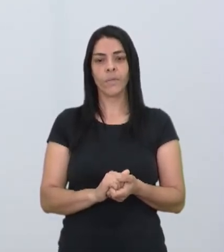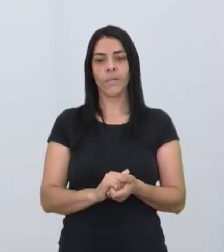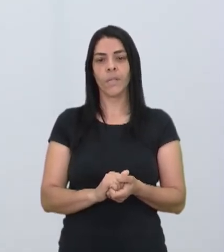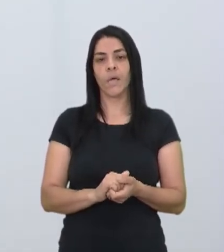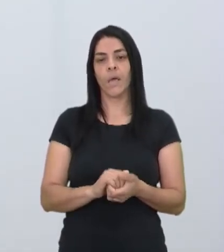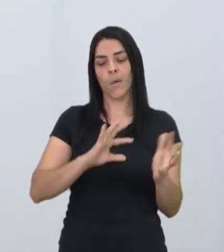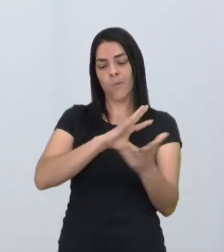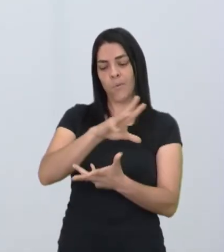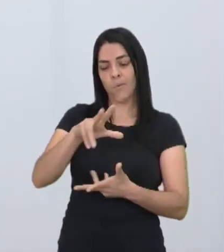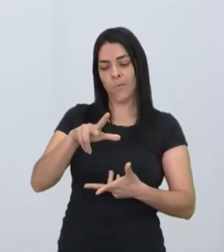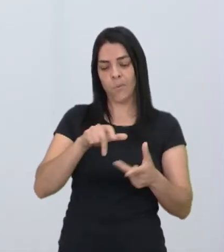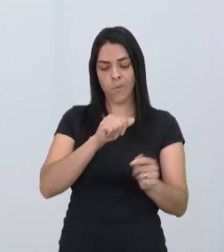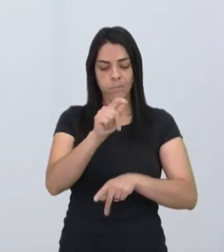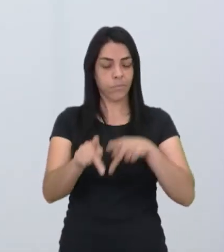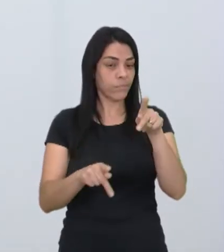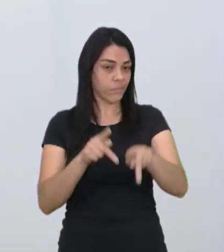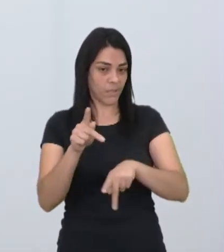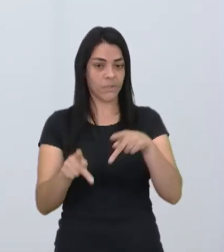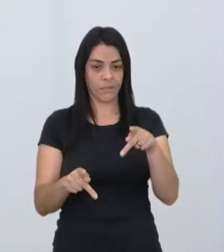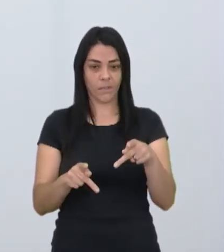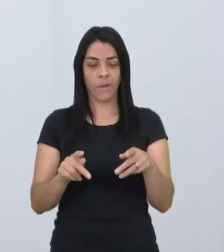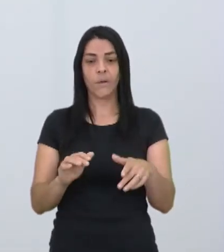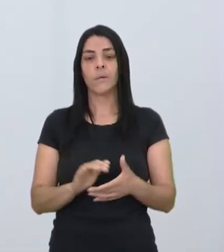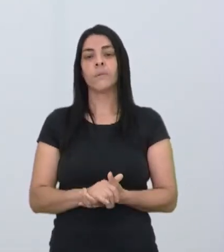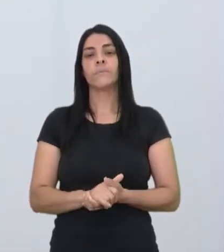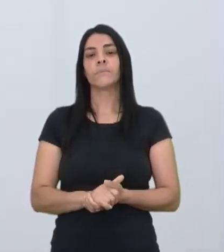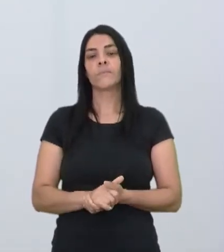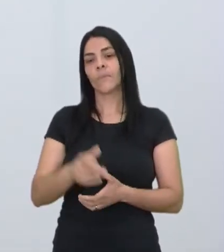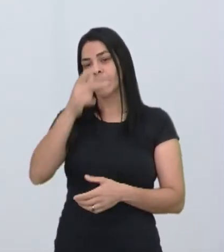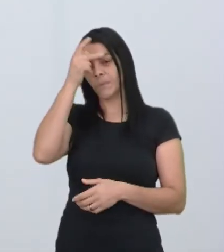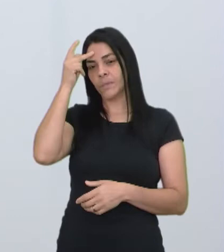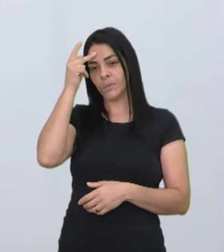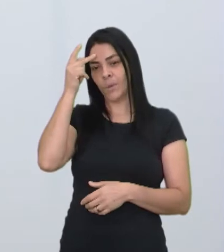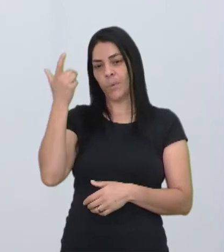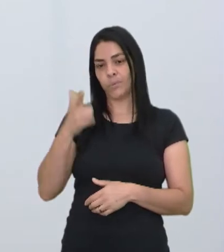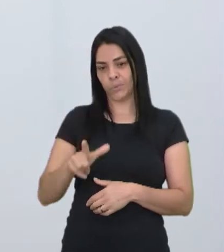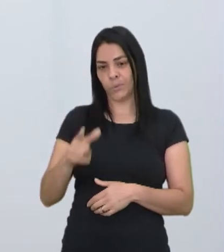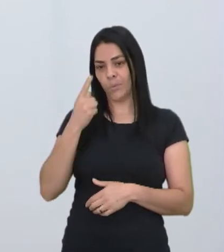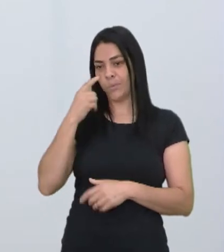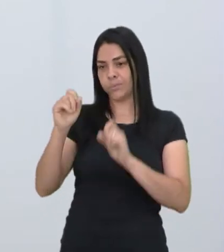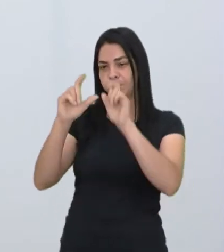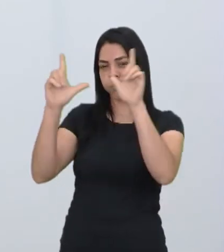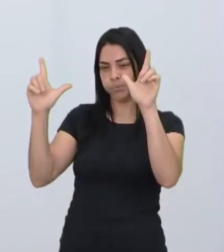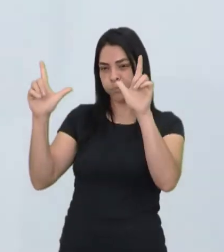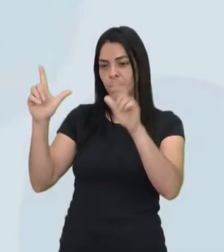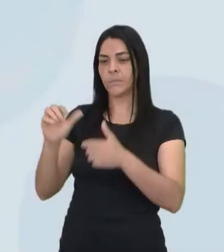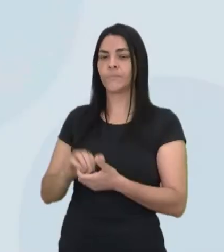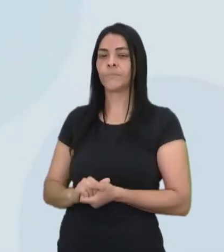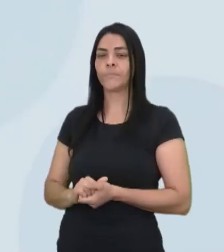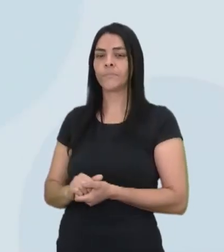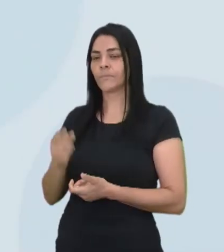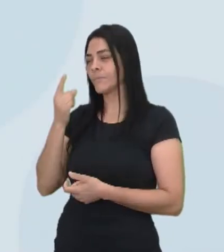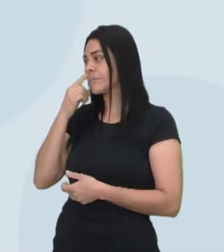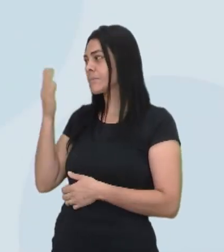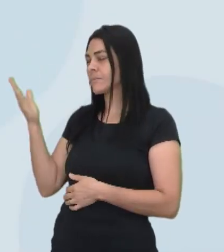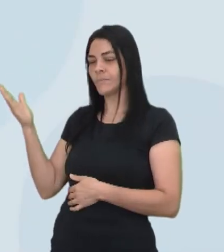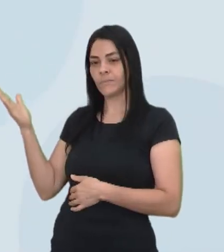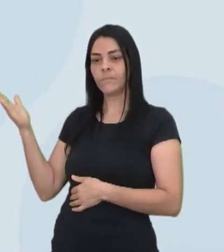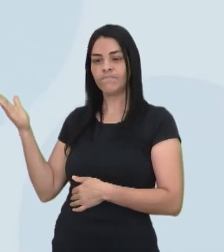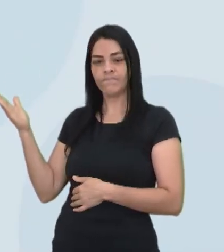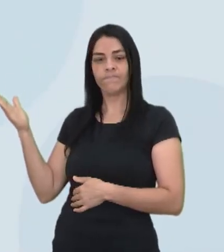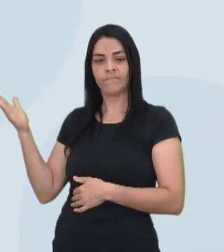questão populacional mesmo, né. Então, pessoal, de novo aí na tela para vocês, né, outro bom momento aí para